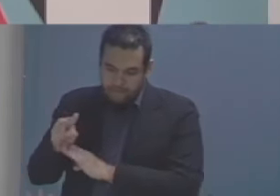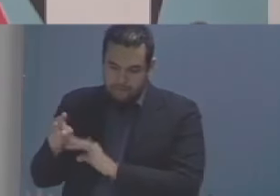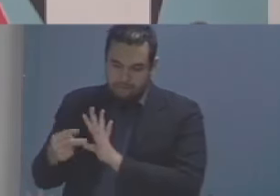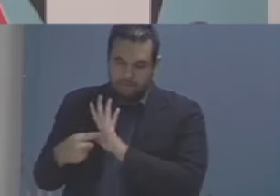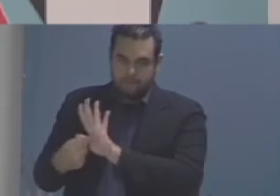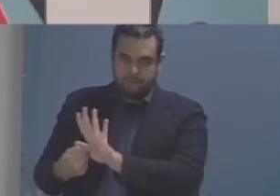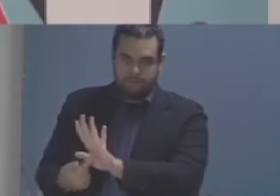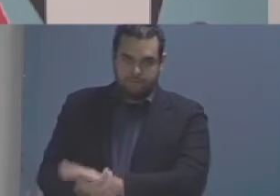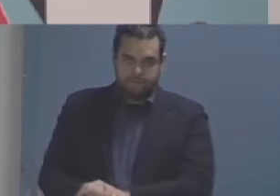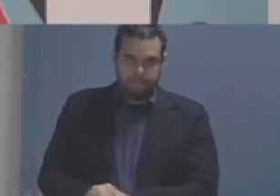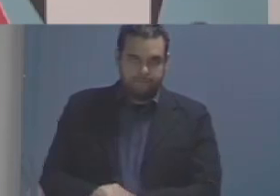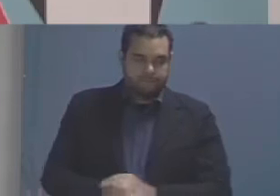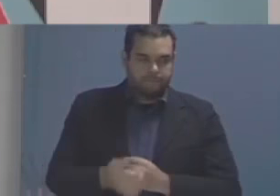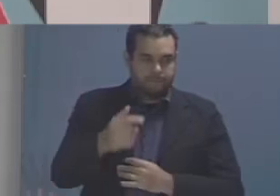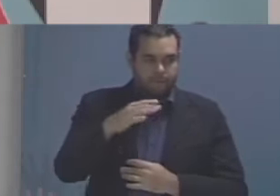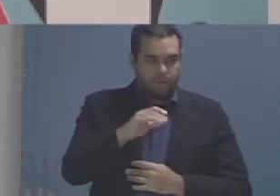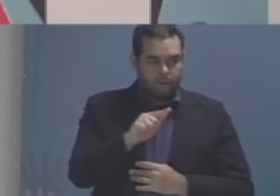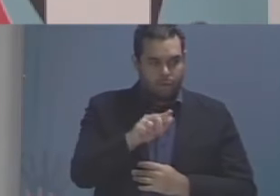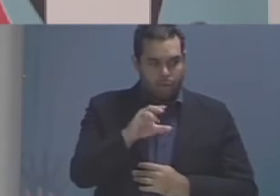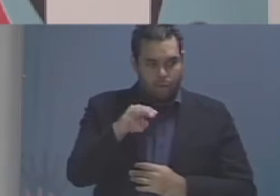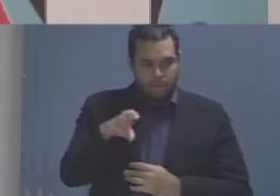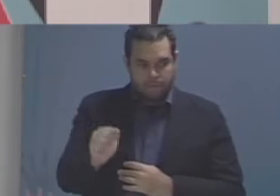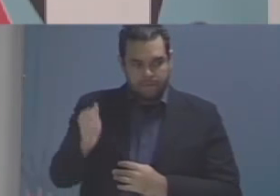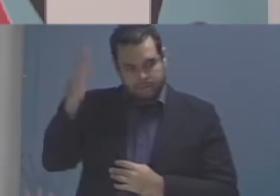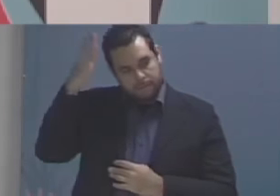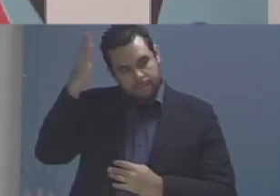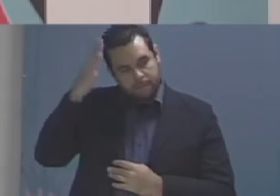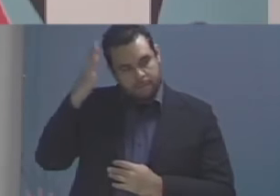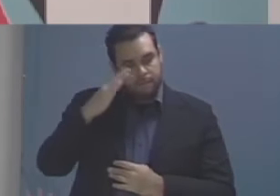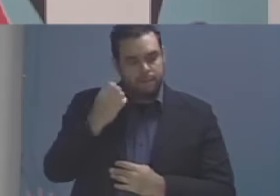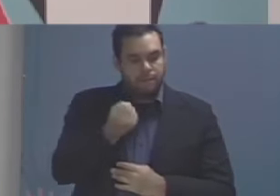Gomes, CRP 08, Paraná,